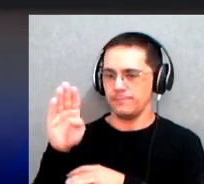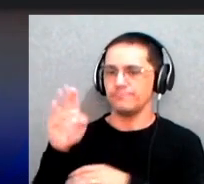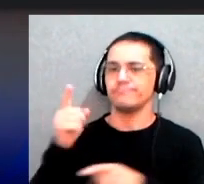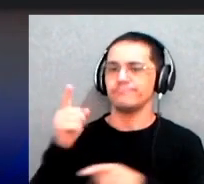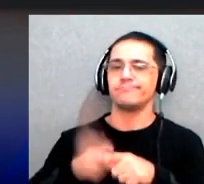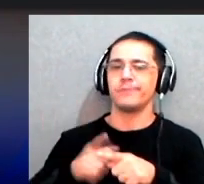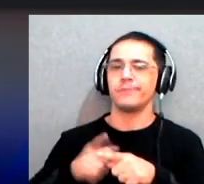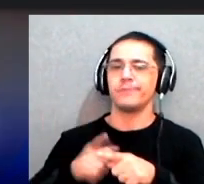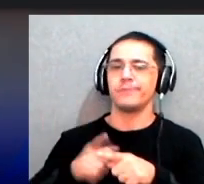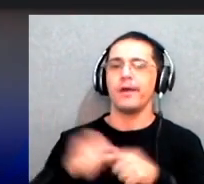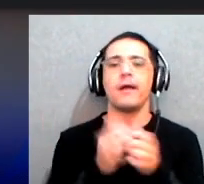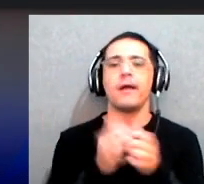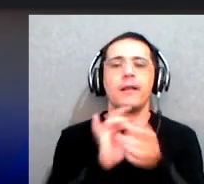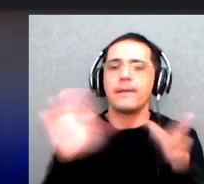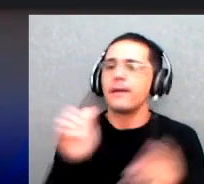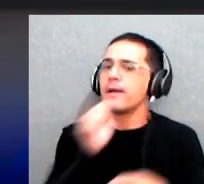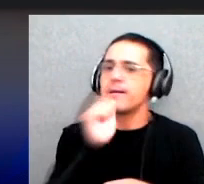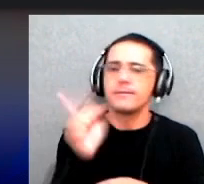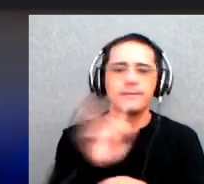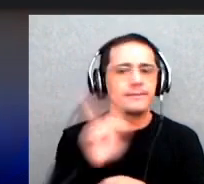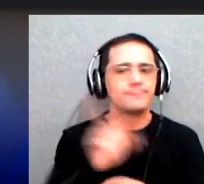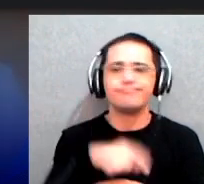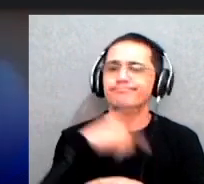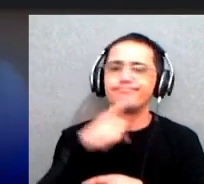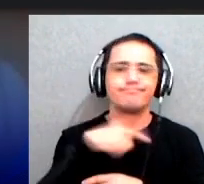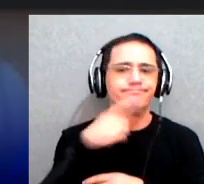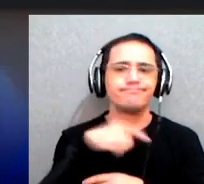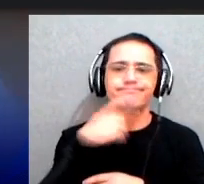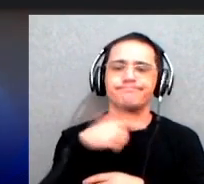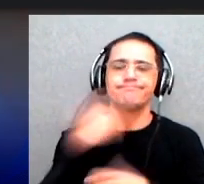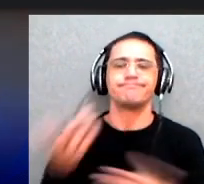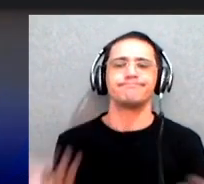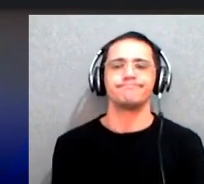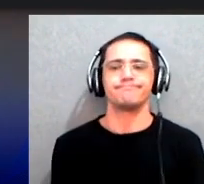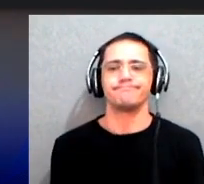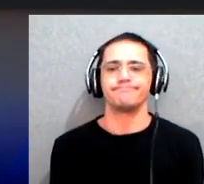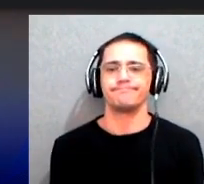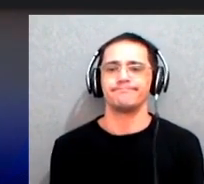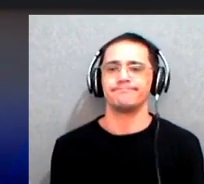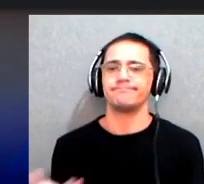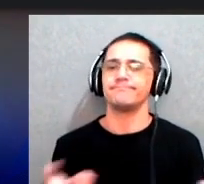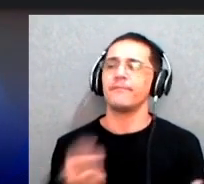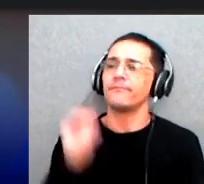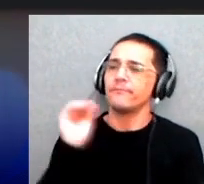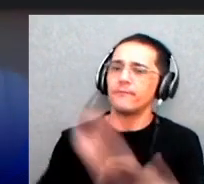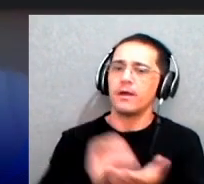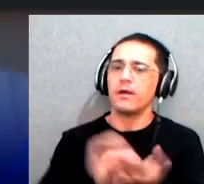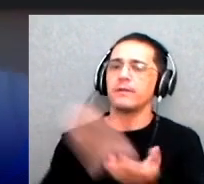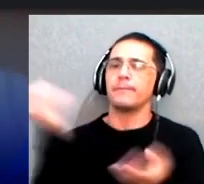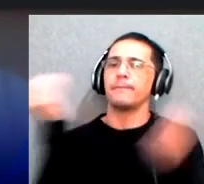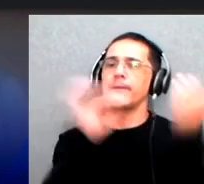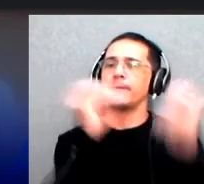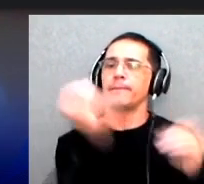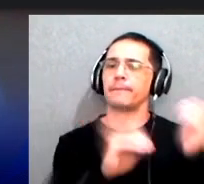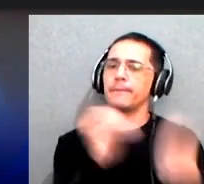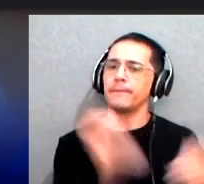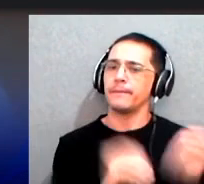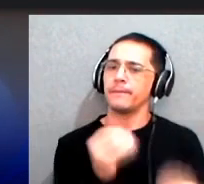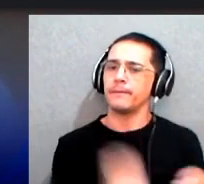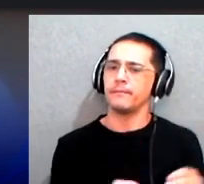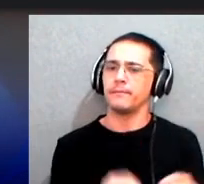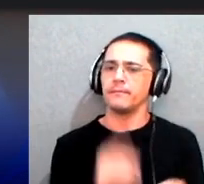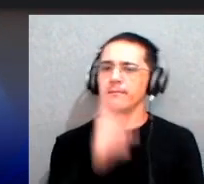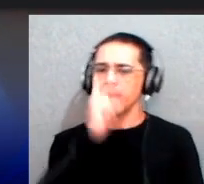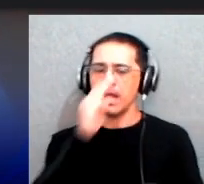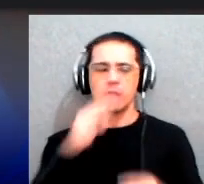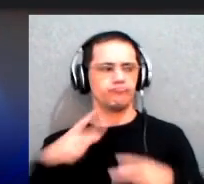acesso imediato e pleno aos inquéritos, já eletrônicos, diante de que alguns delegados estariam marcando as peças como se estivessem em sigilo,